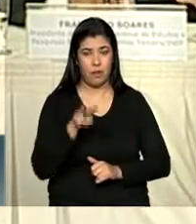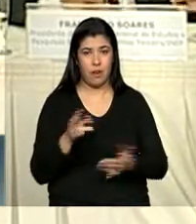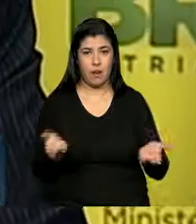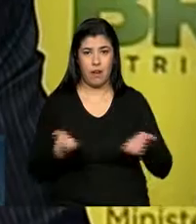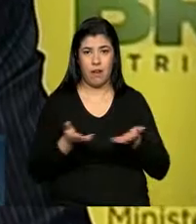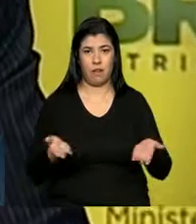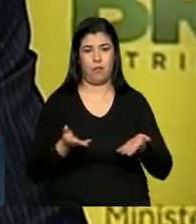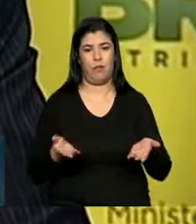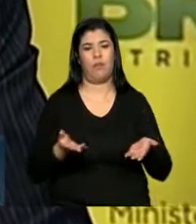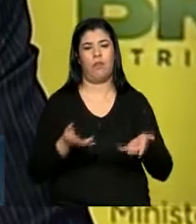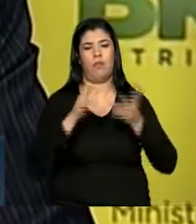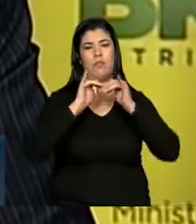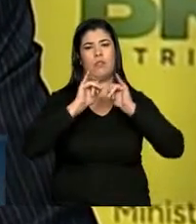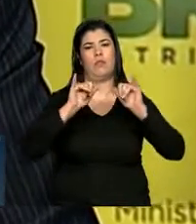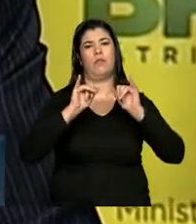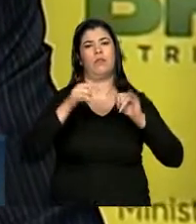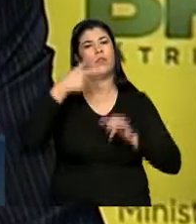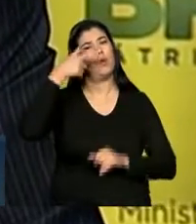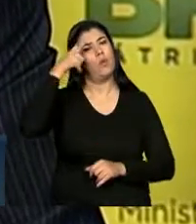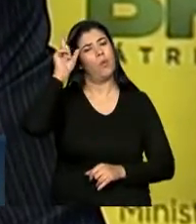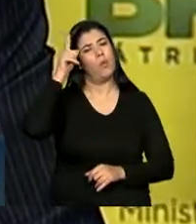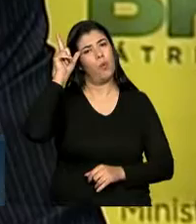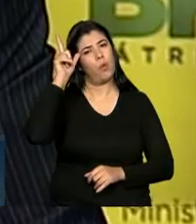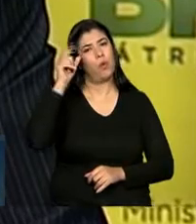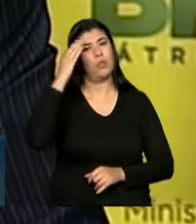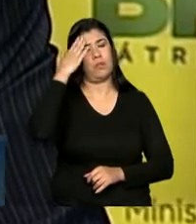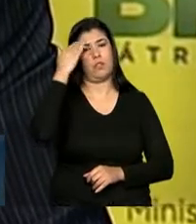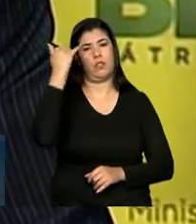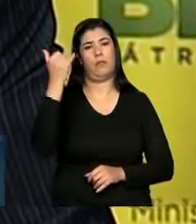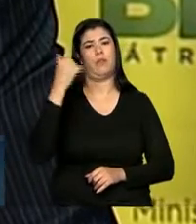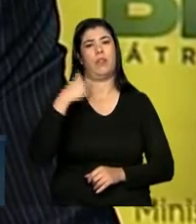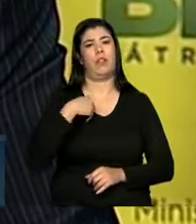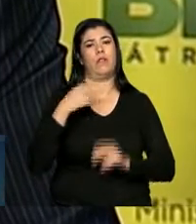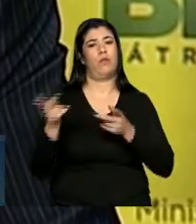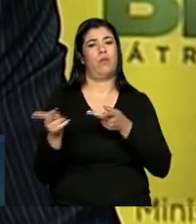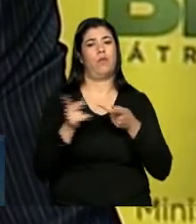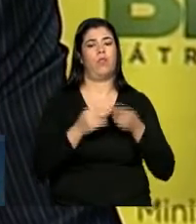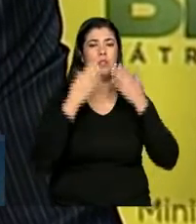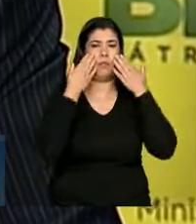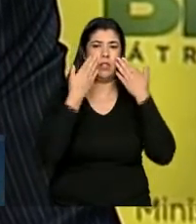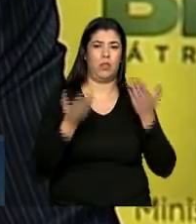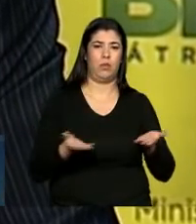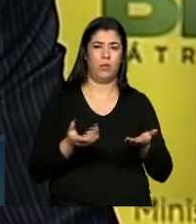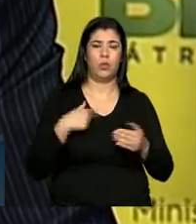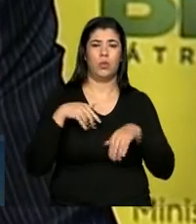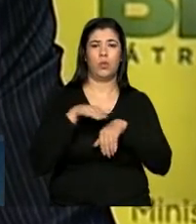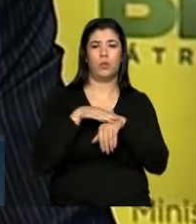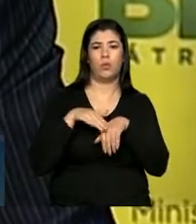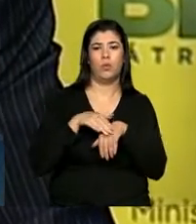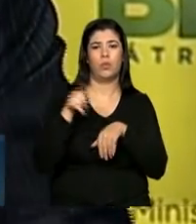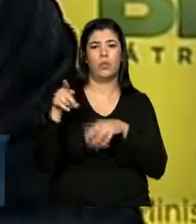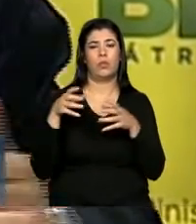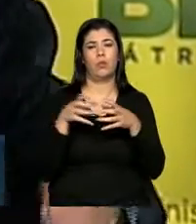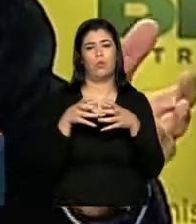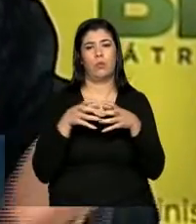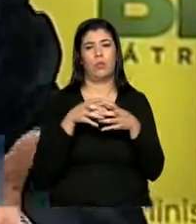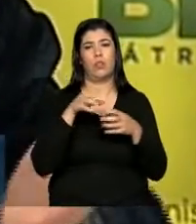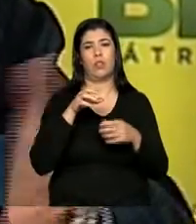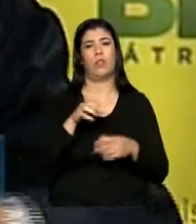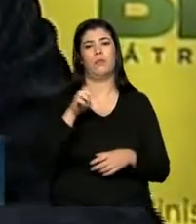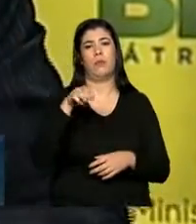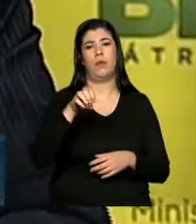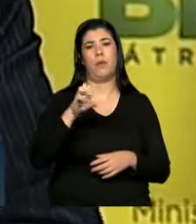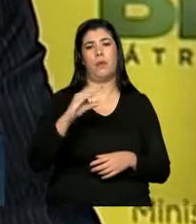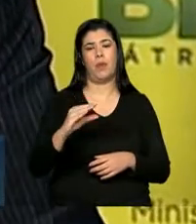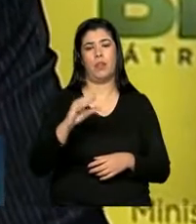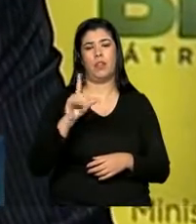primeira vez aqui. Ainda ontem, quando a gente soube, né, da apresentação hoje, a gente conversou com a equipe do MEC. Já houve aqui